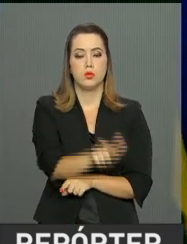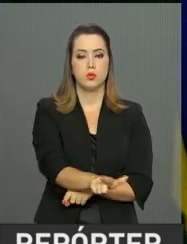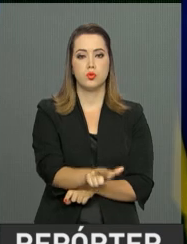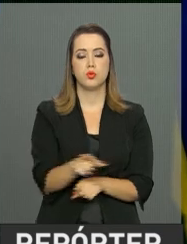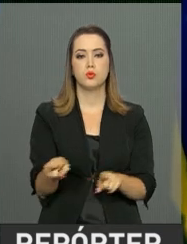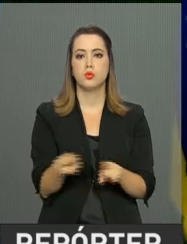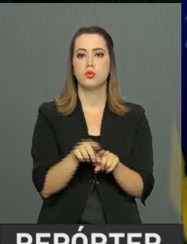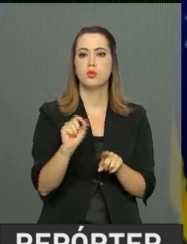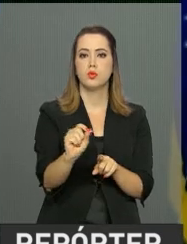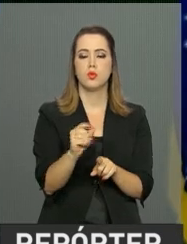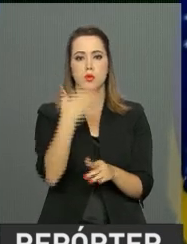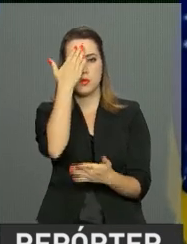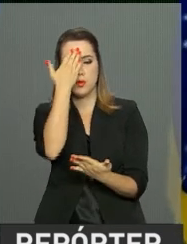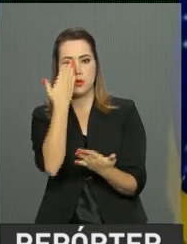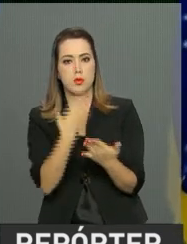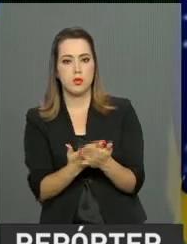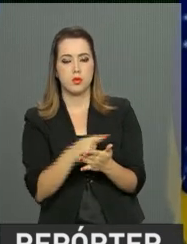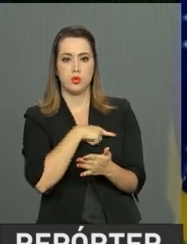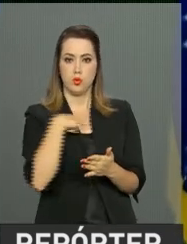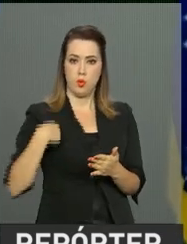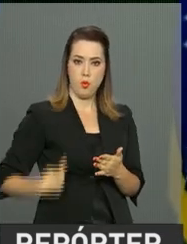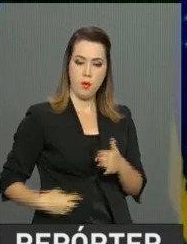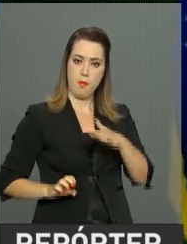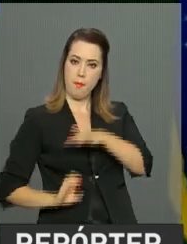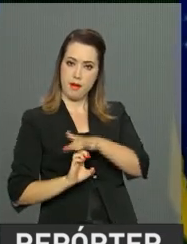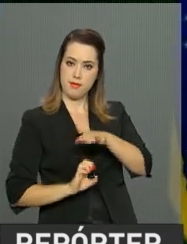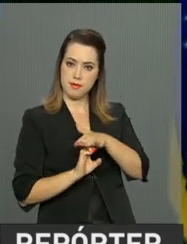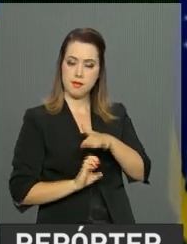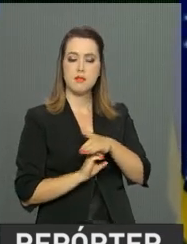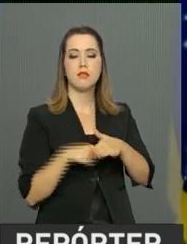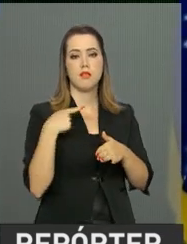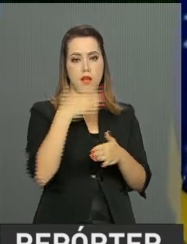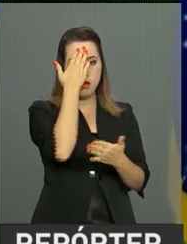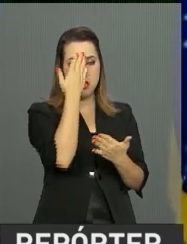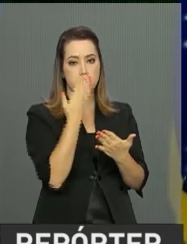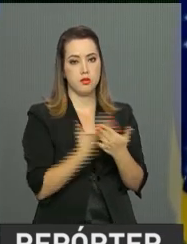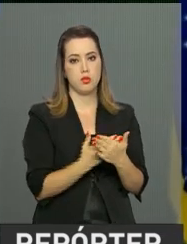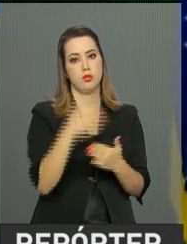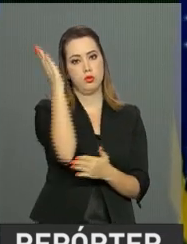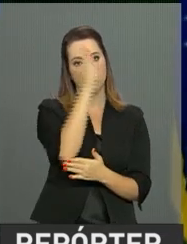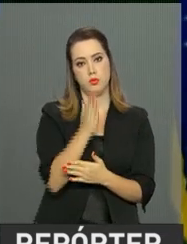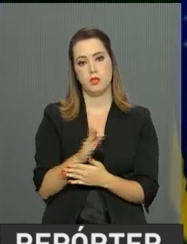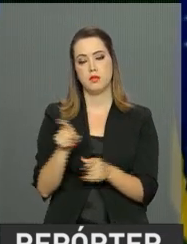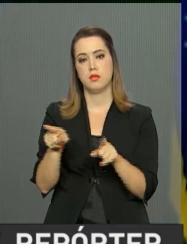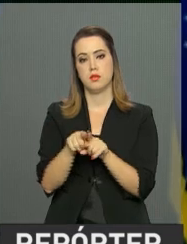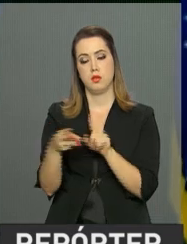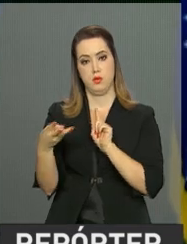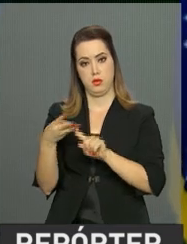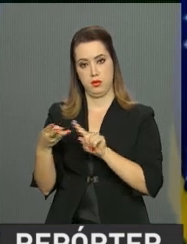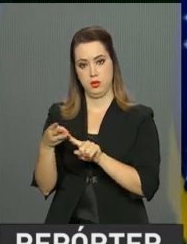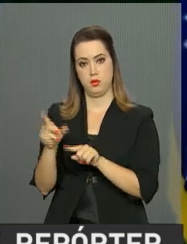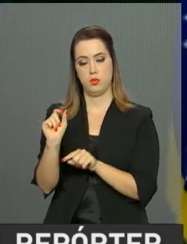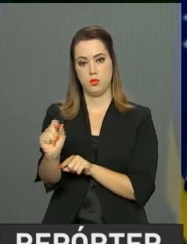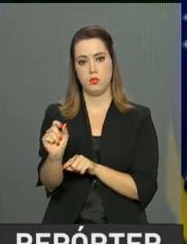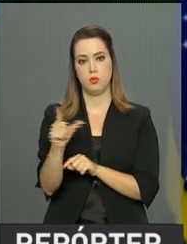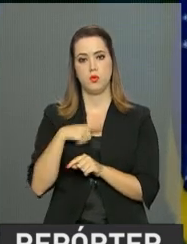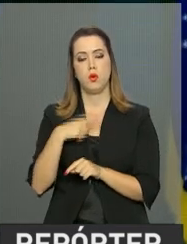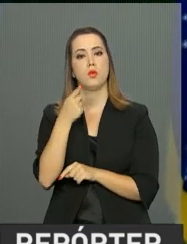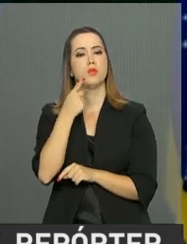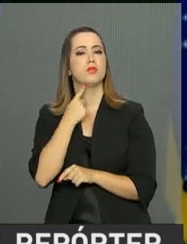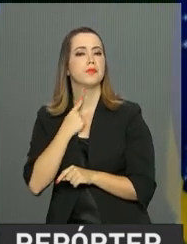a confiança do empresariado chinês na economia brasileira e, em terceiro lugar, o